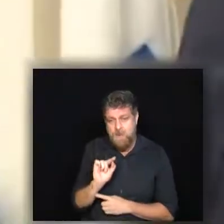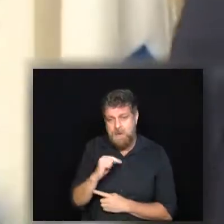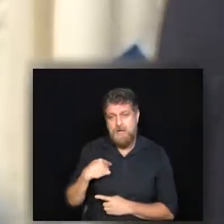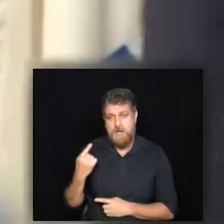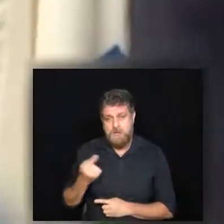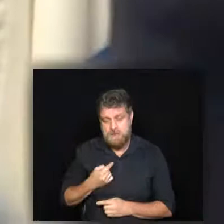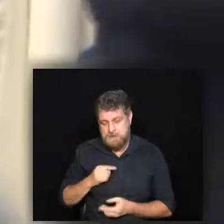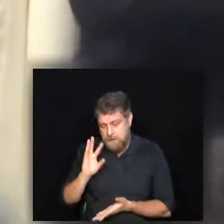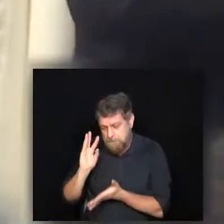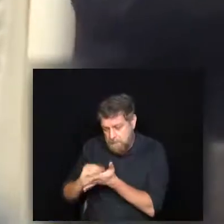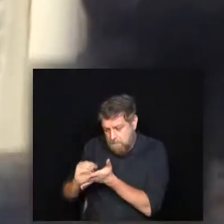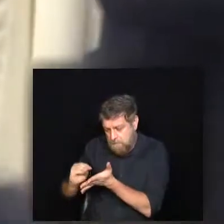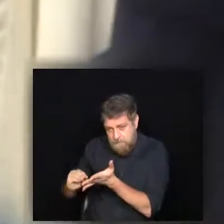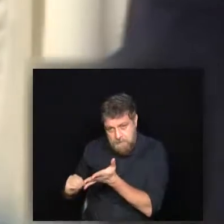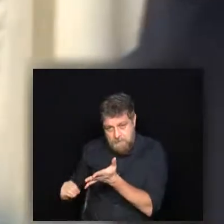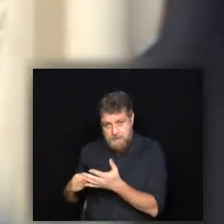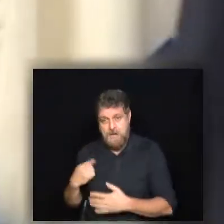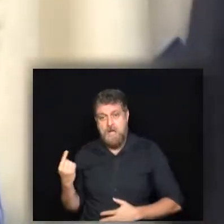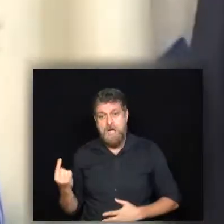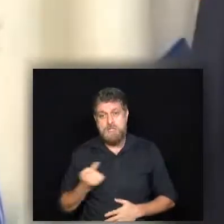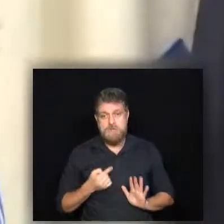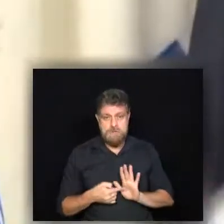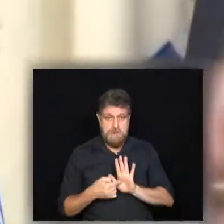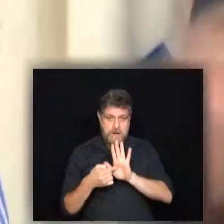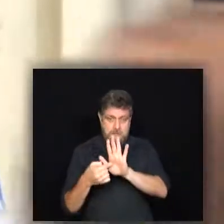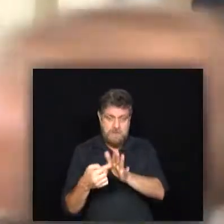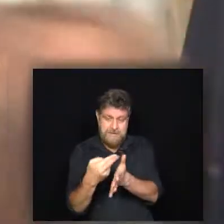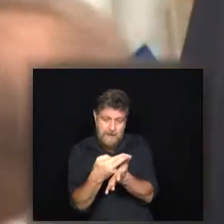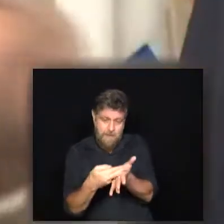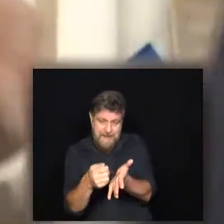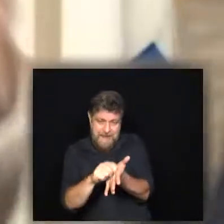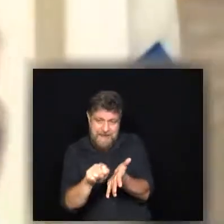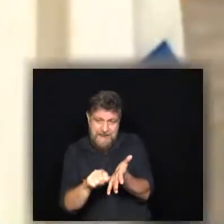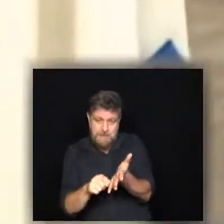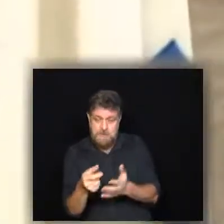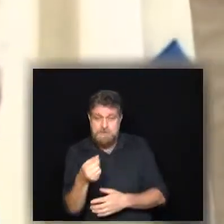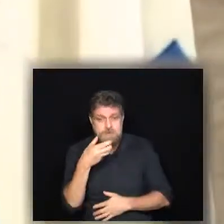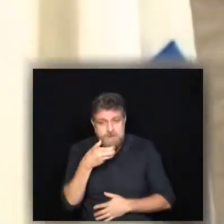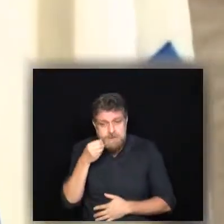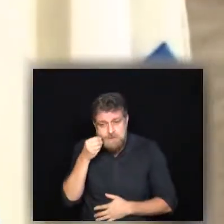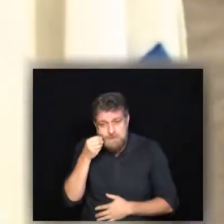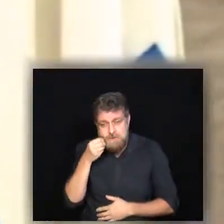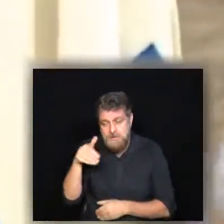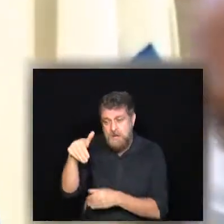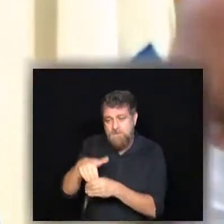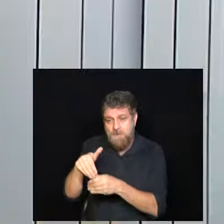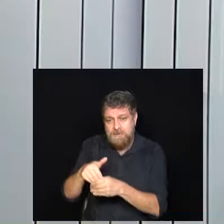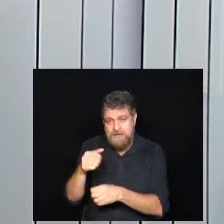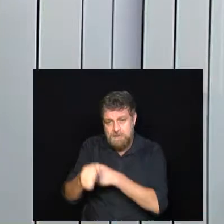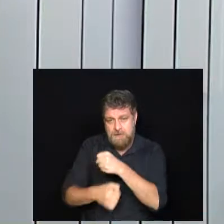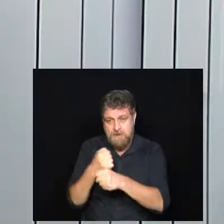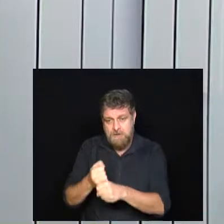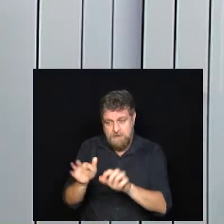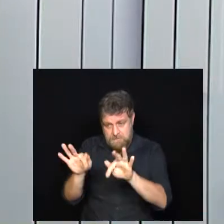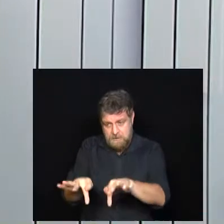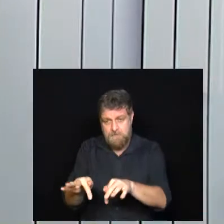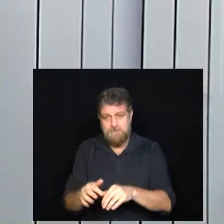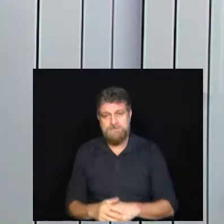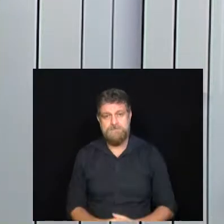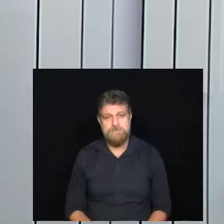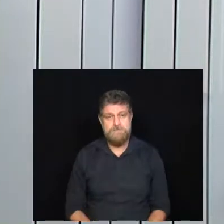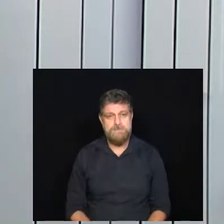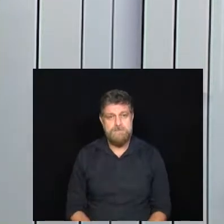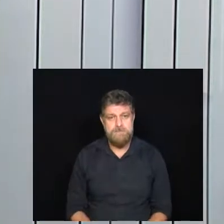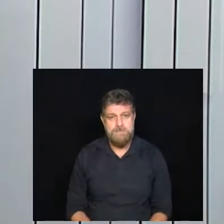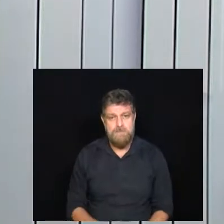compilando tudo isso para que a gente possa apresentar o nosso relatório no orçamento e ser votado agora no final do ano. Olha só,